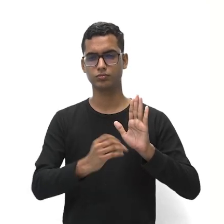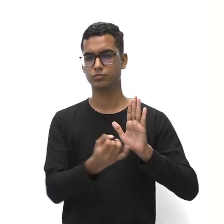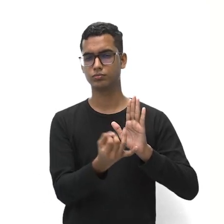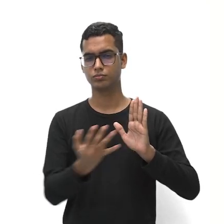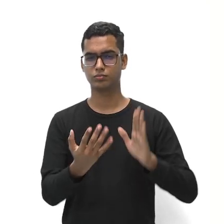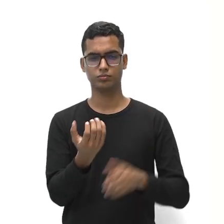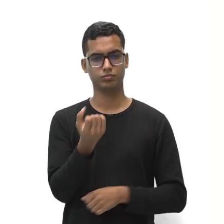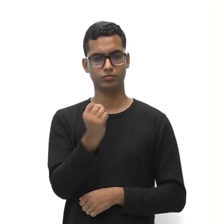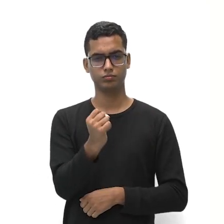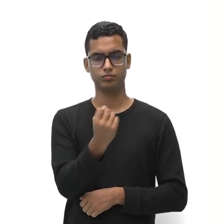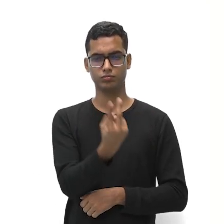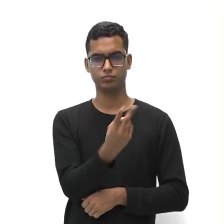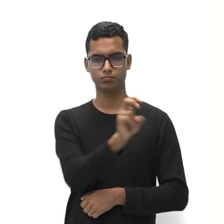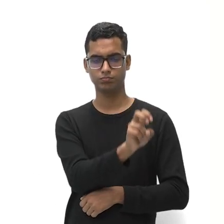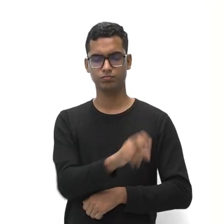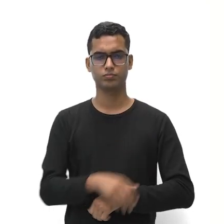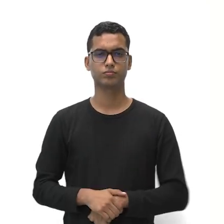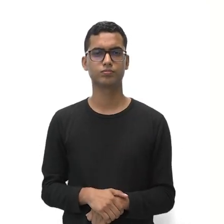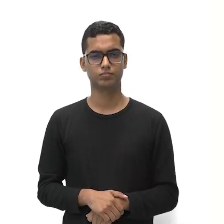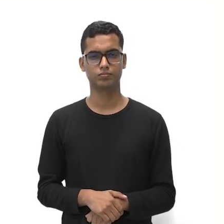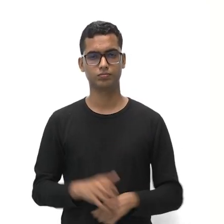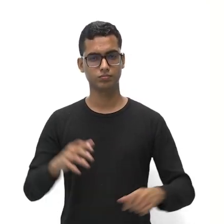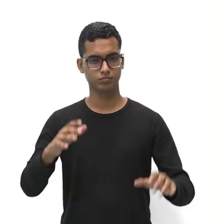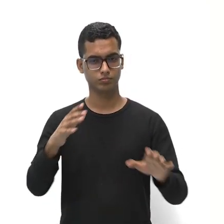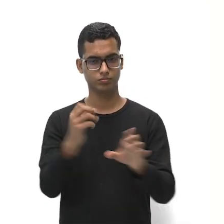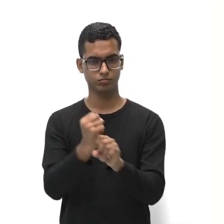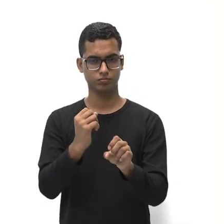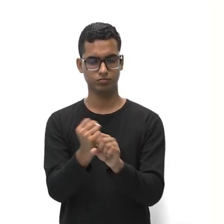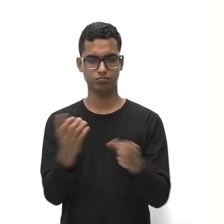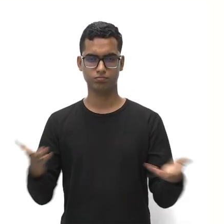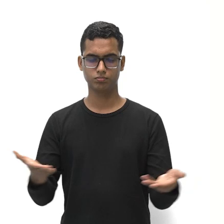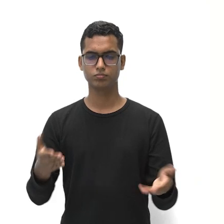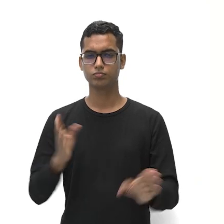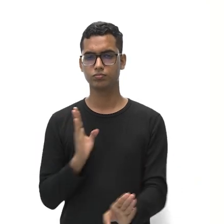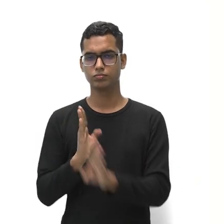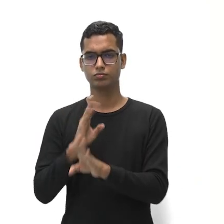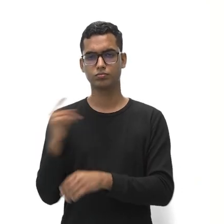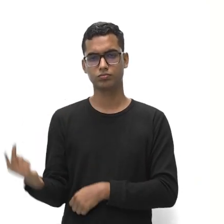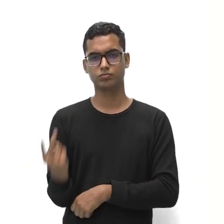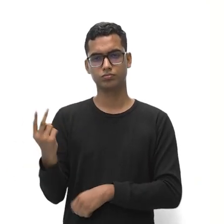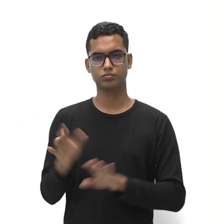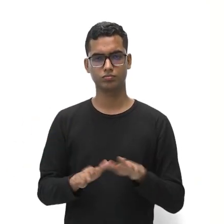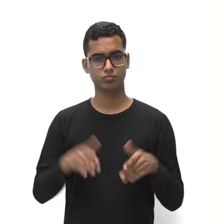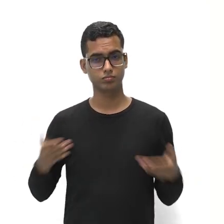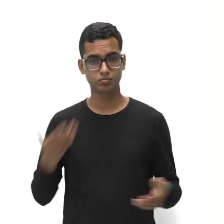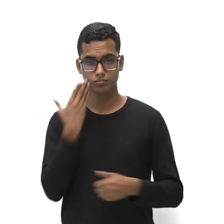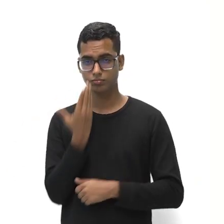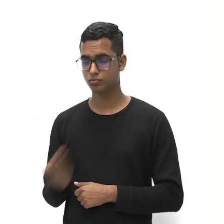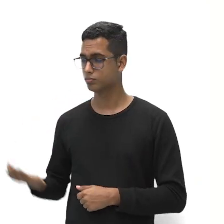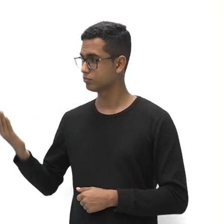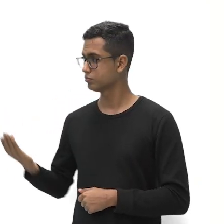quanto? 825. Calculando essa diferença, encontramos o seguinte valor, né?